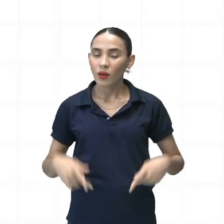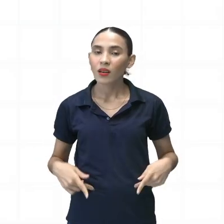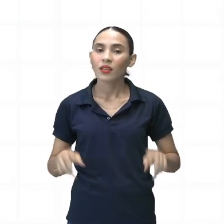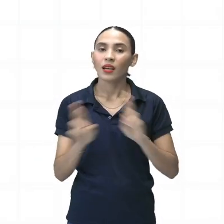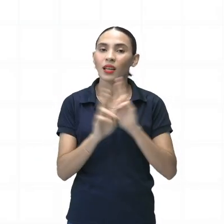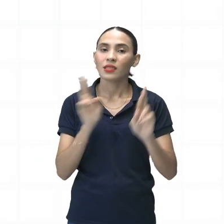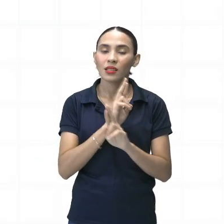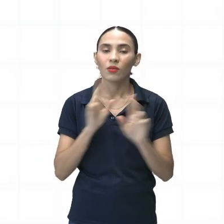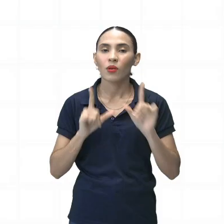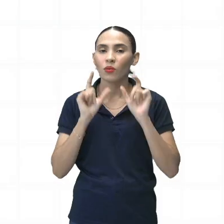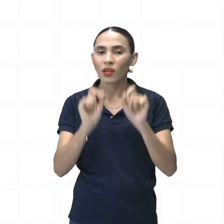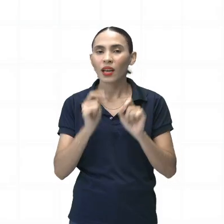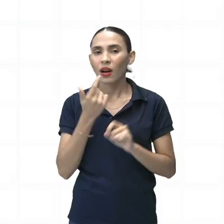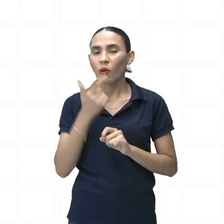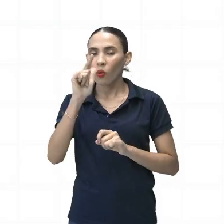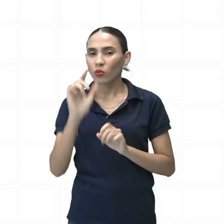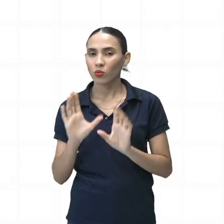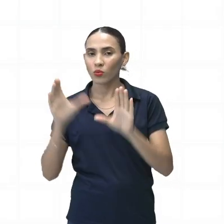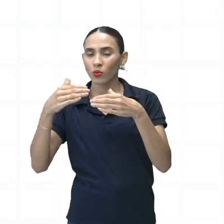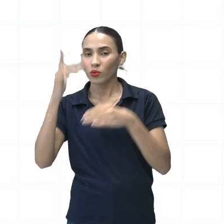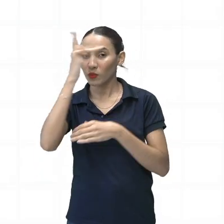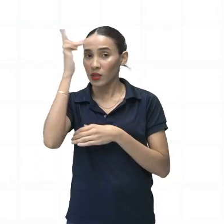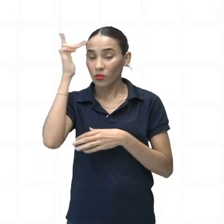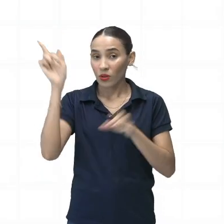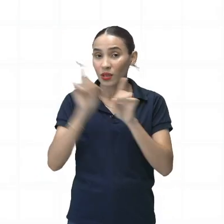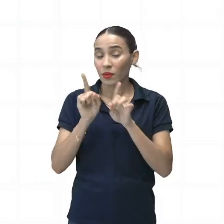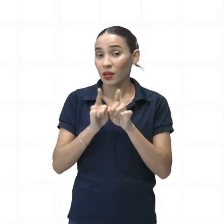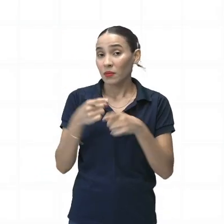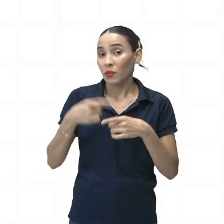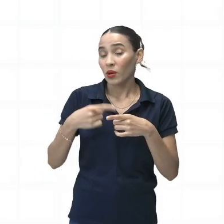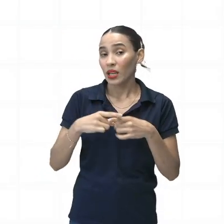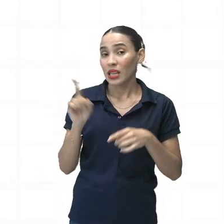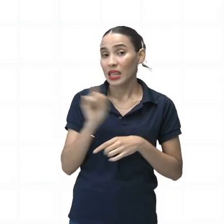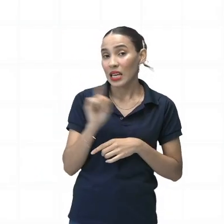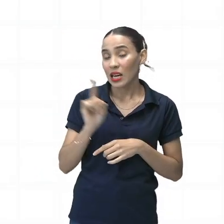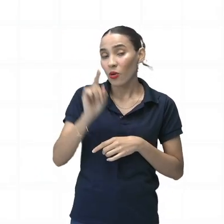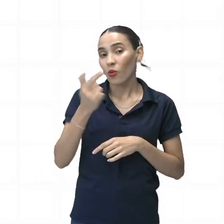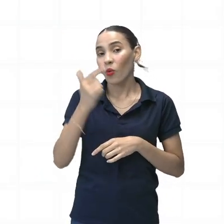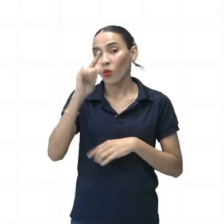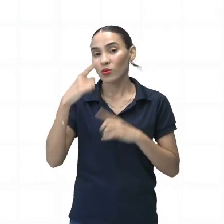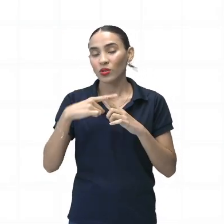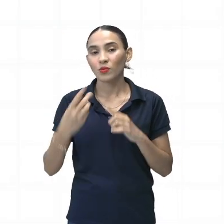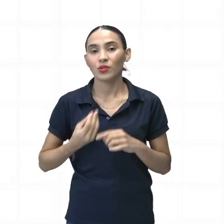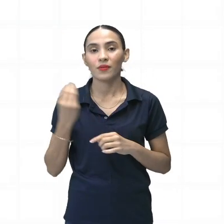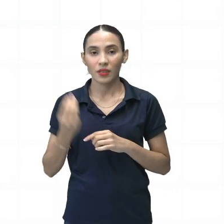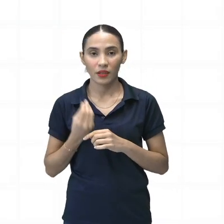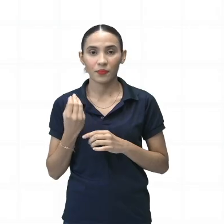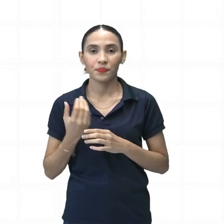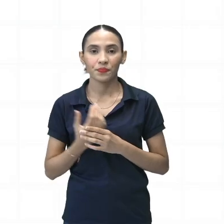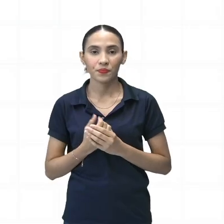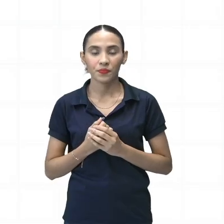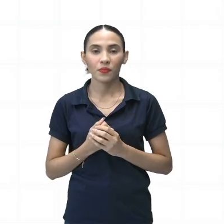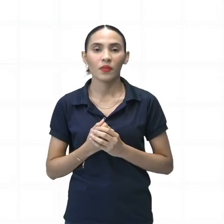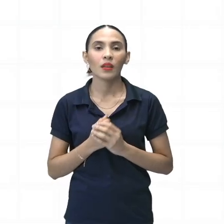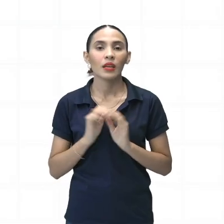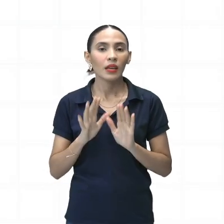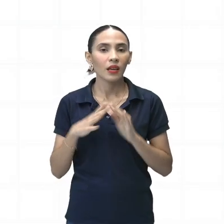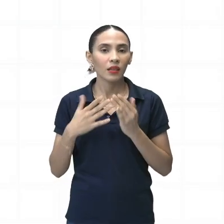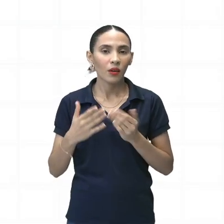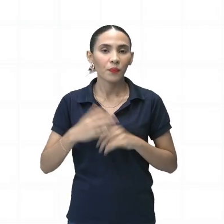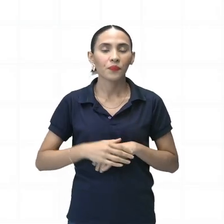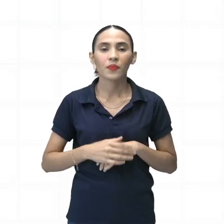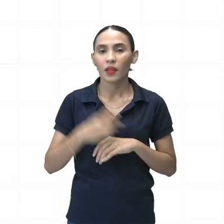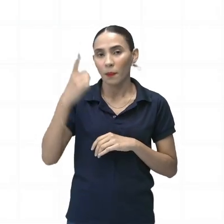bioética, pensamos que a bioética ela vai ser um campo de estudo que vai